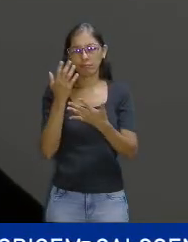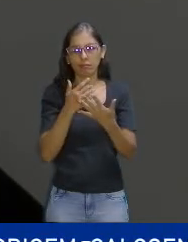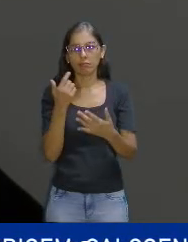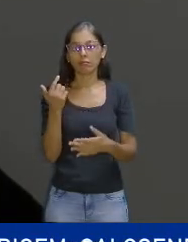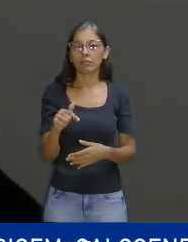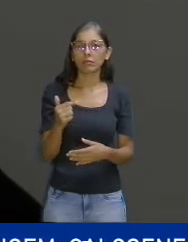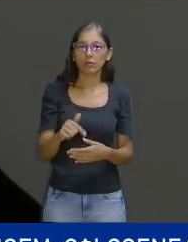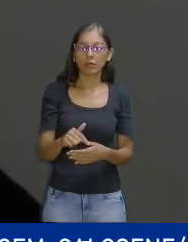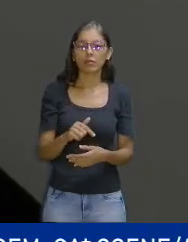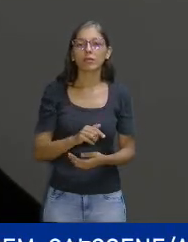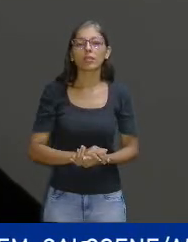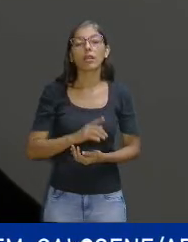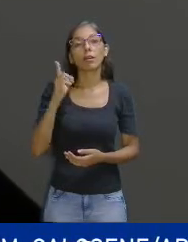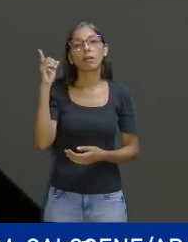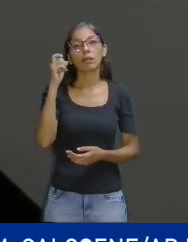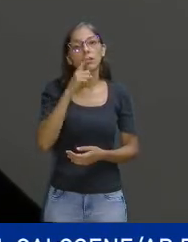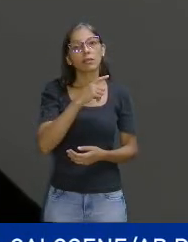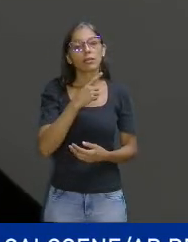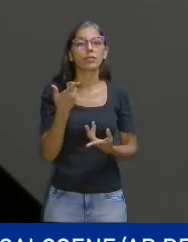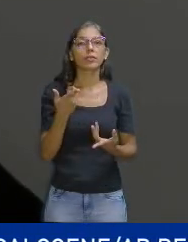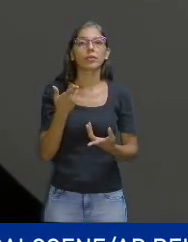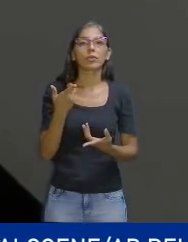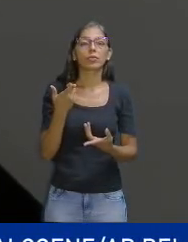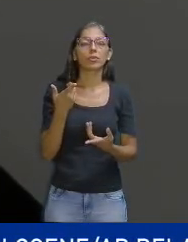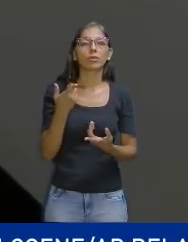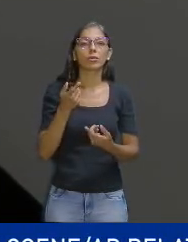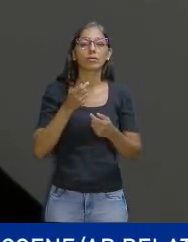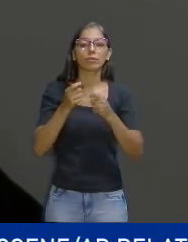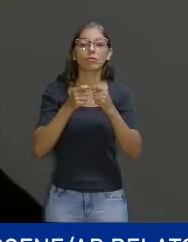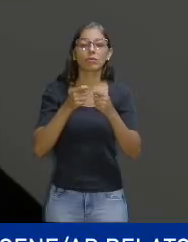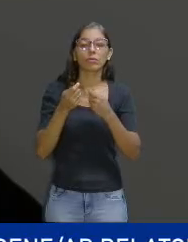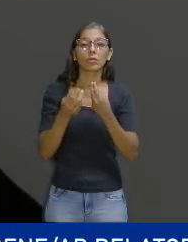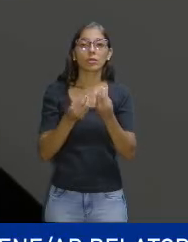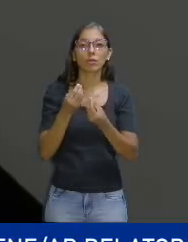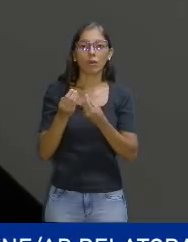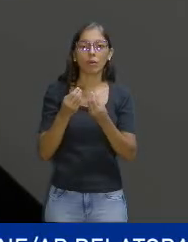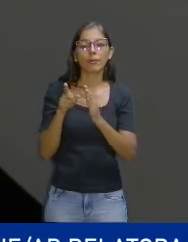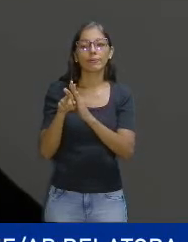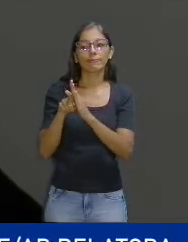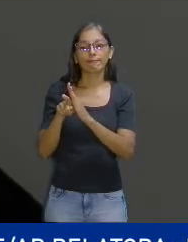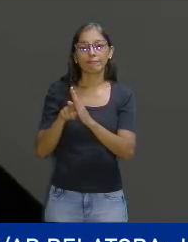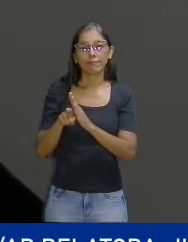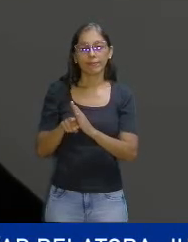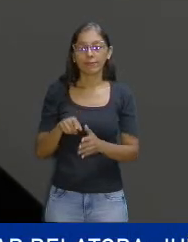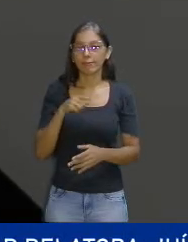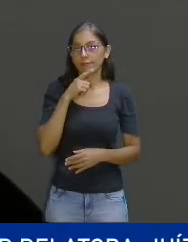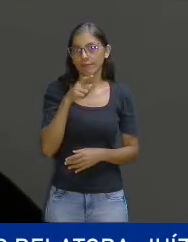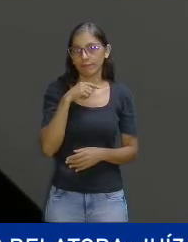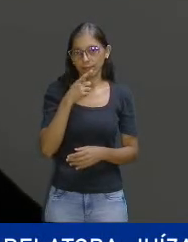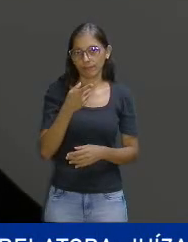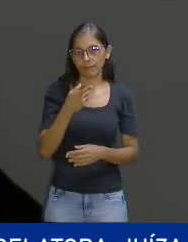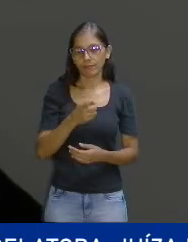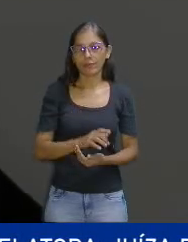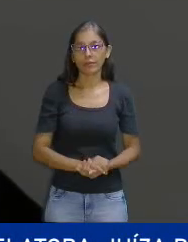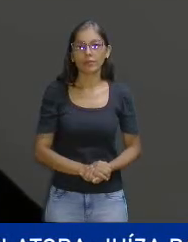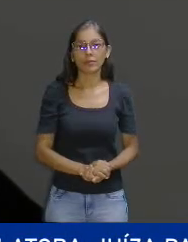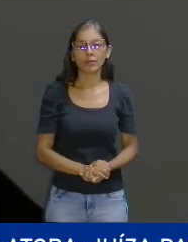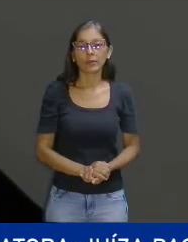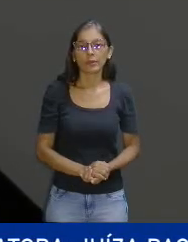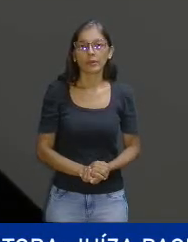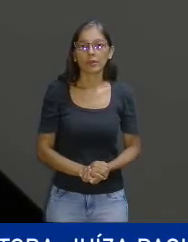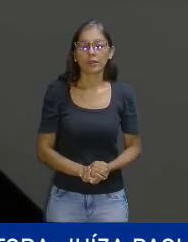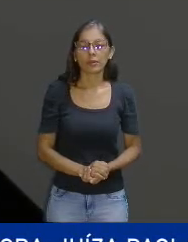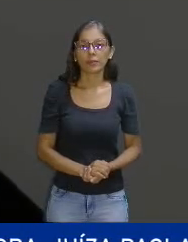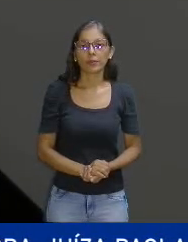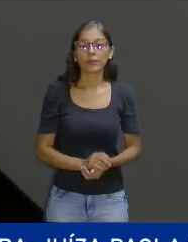dificultar a correta análise da movimentação financeira, razão pela qual não se mostra desproporcional a conclusão que foi adotada pelo